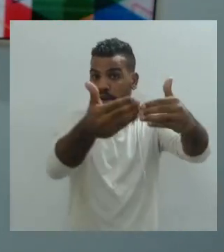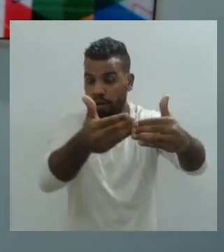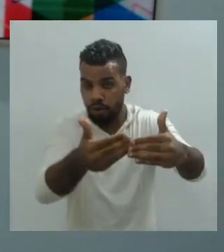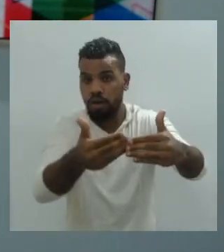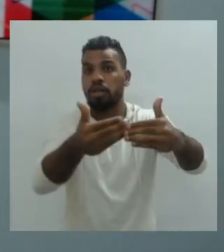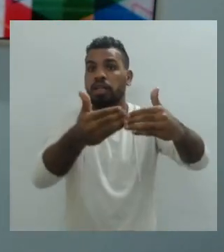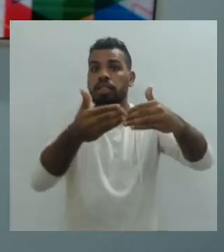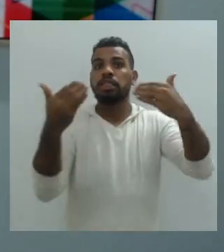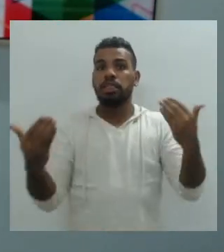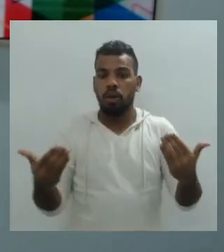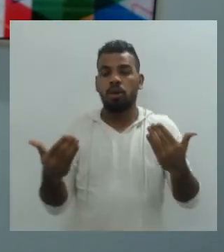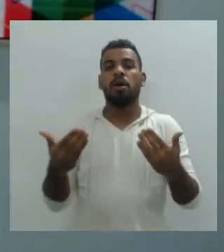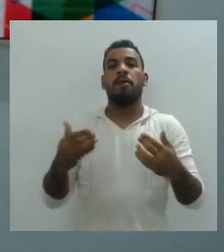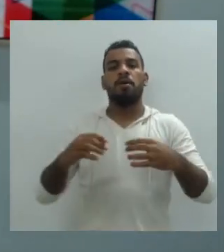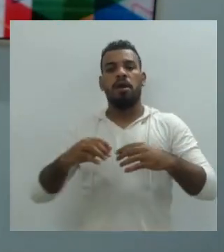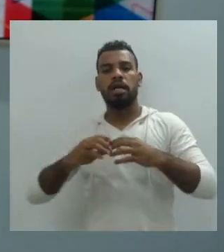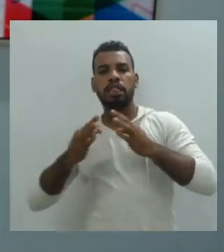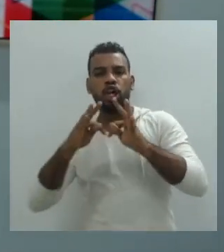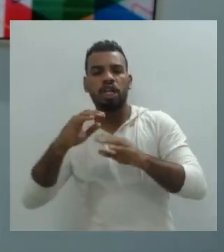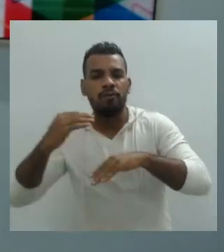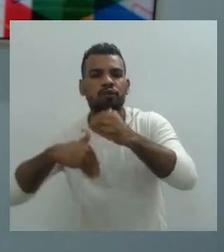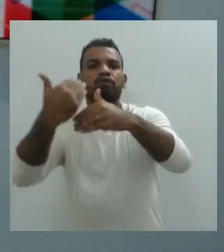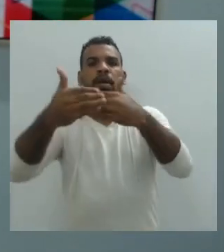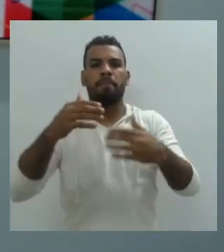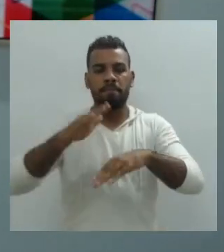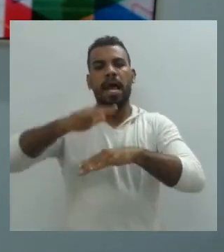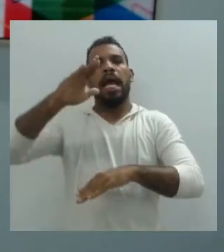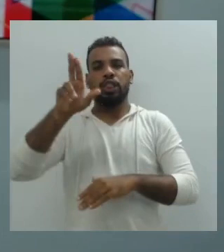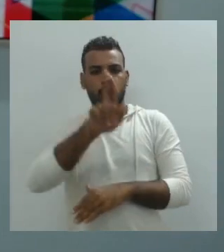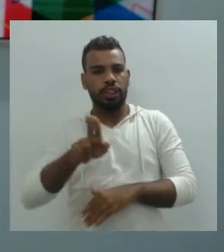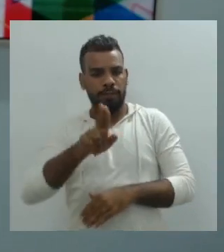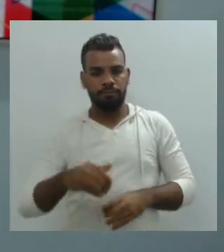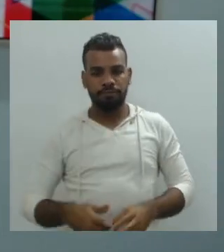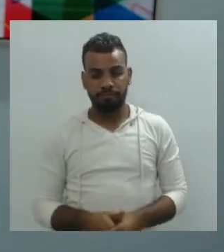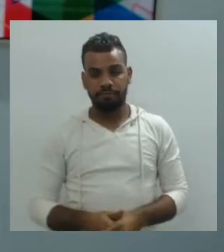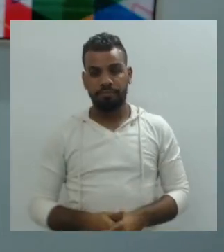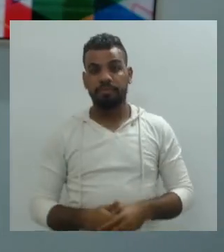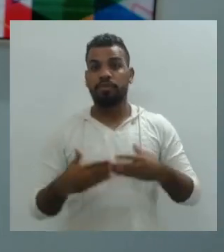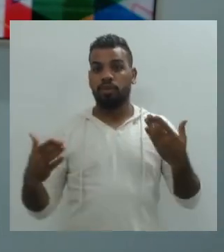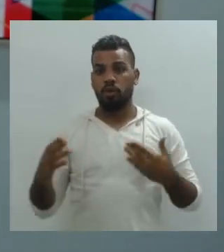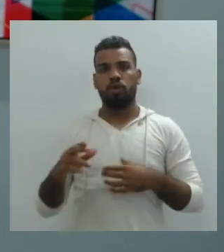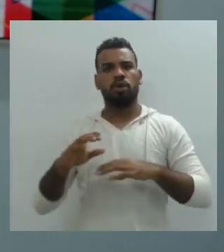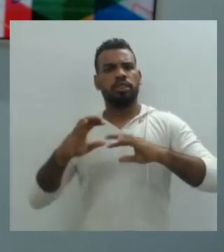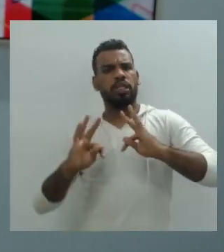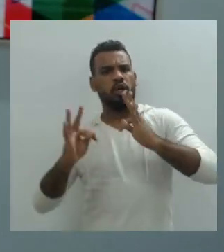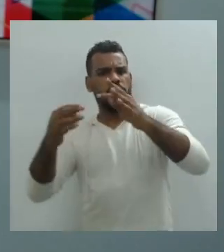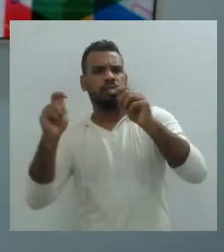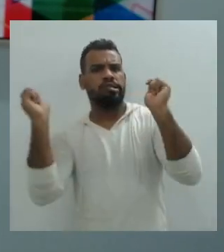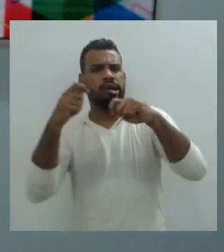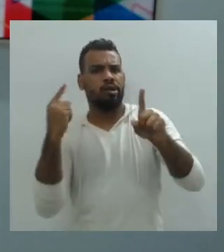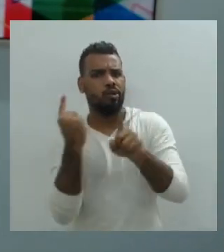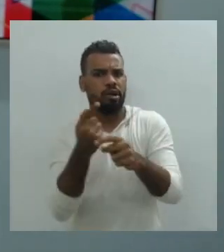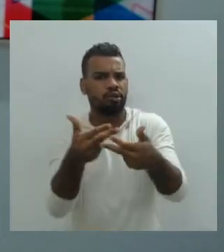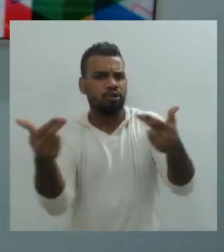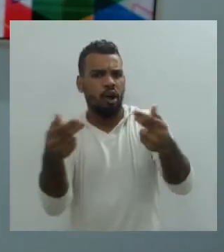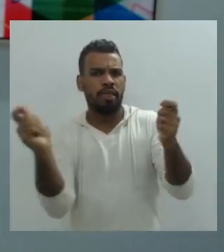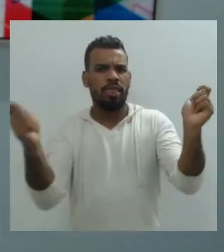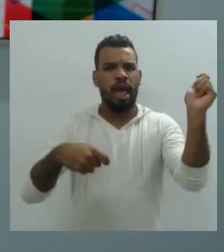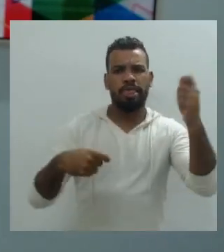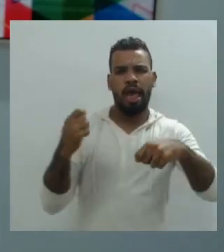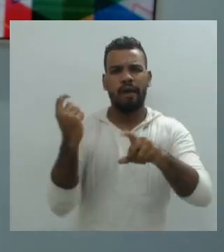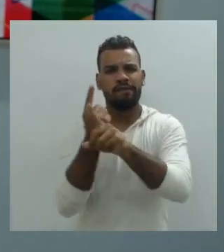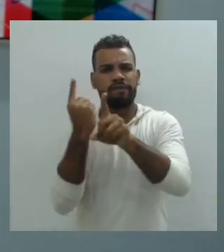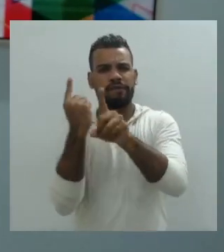recursos científicos que esses pesquisadores podem utilizar. Eles são capazes de encontrar novas possibilidades